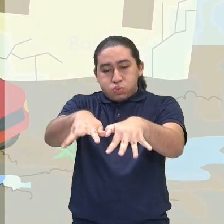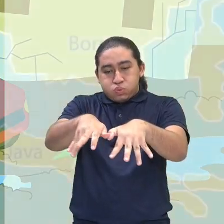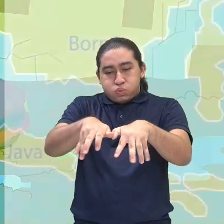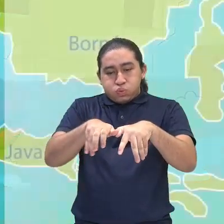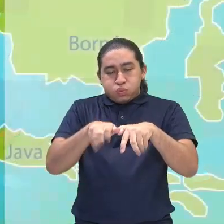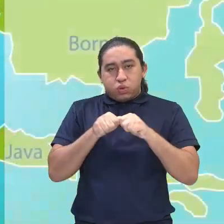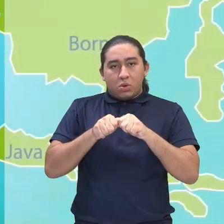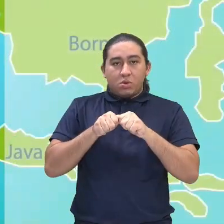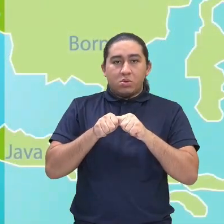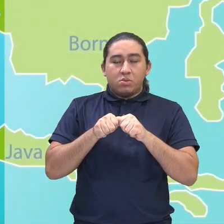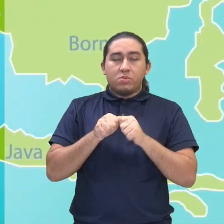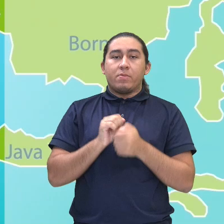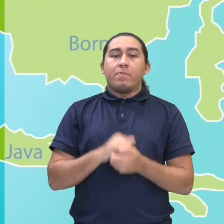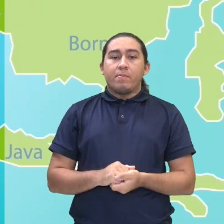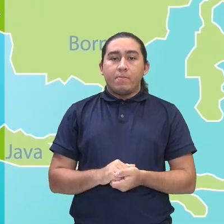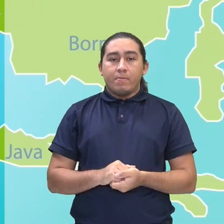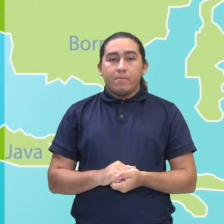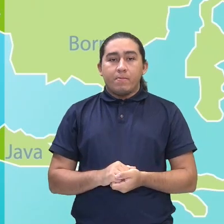caminho.